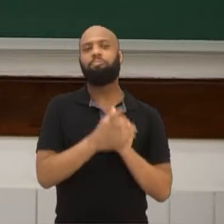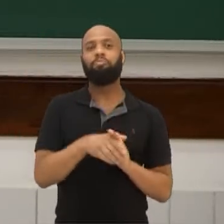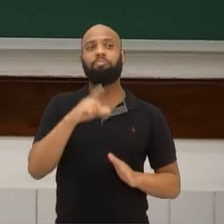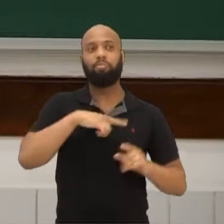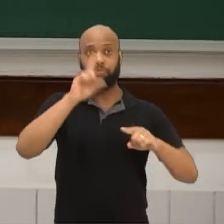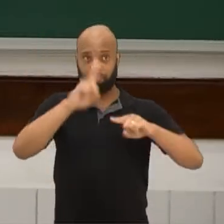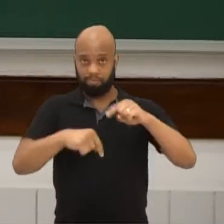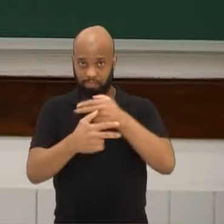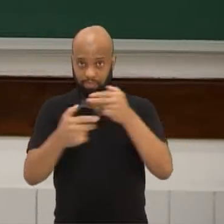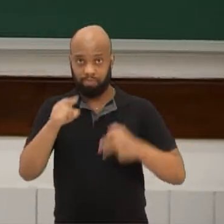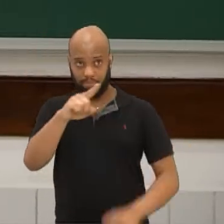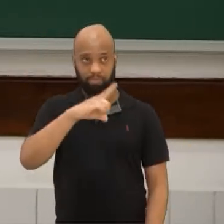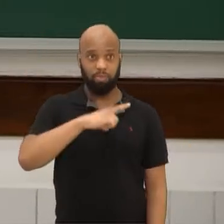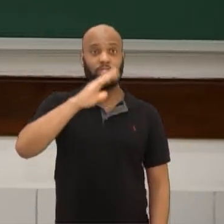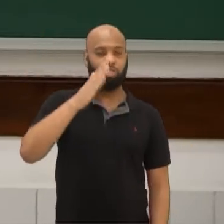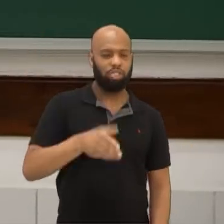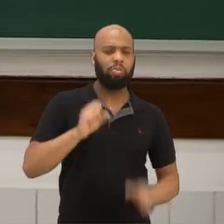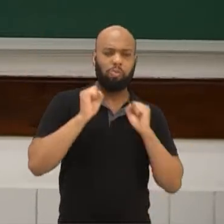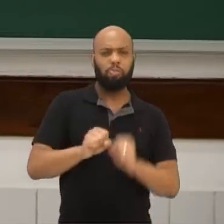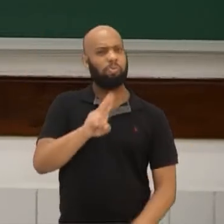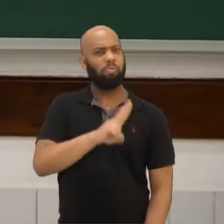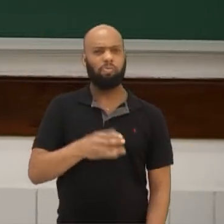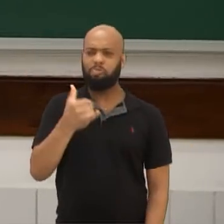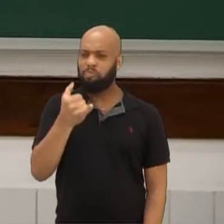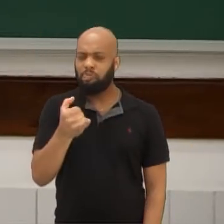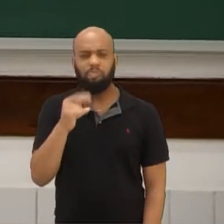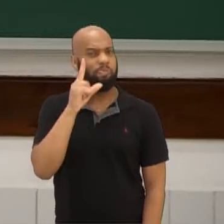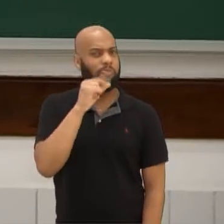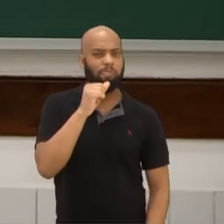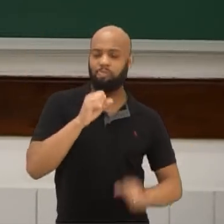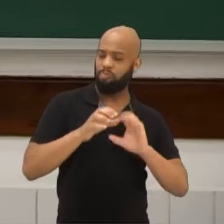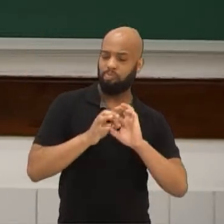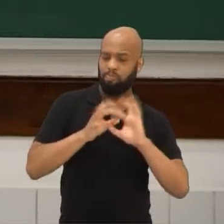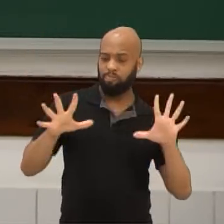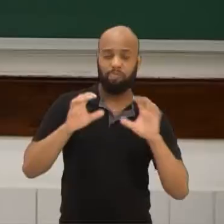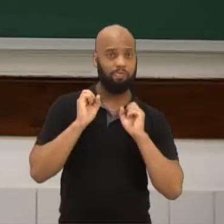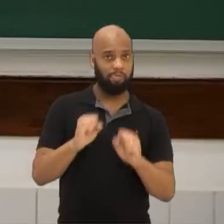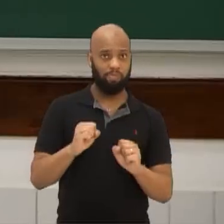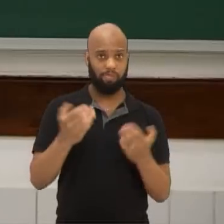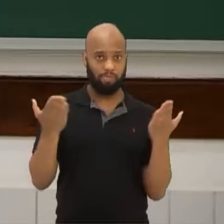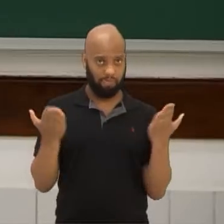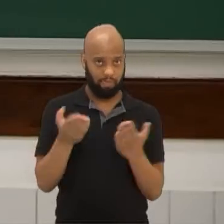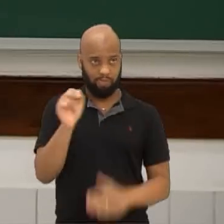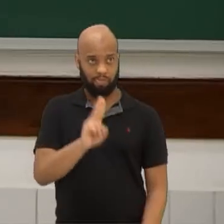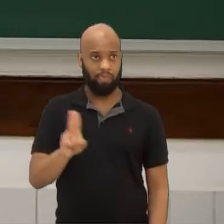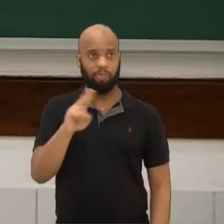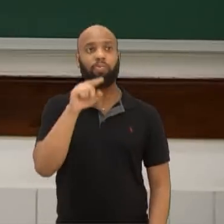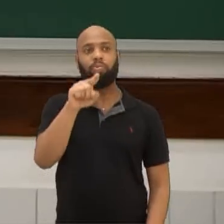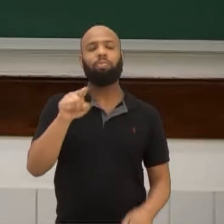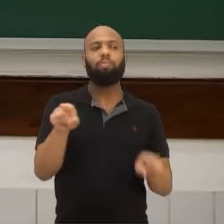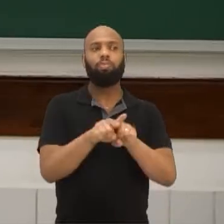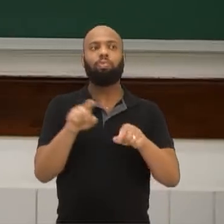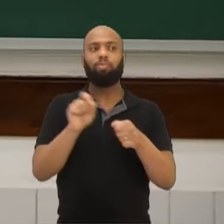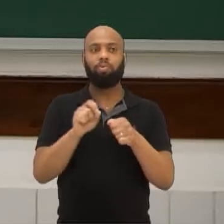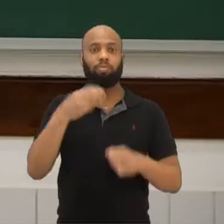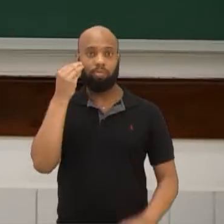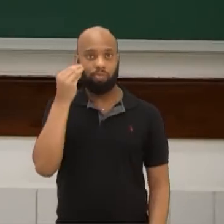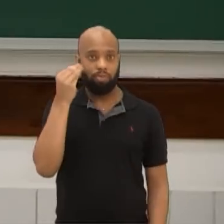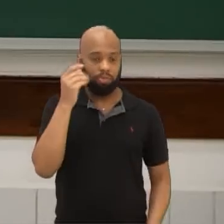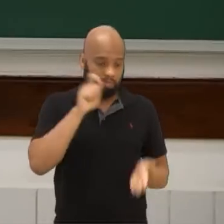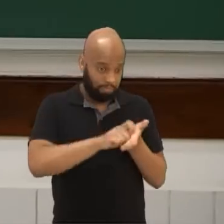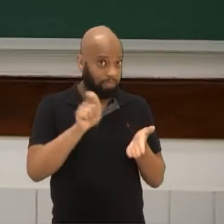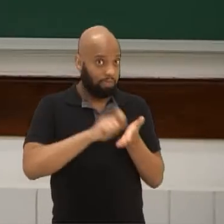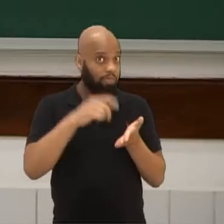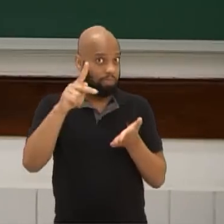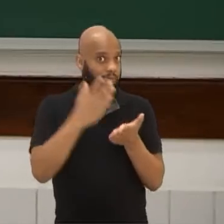uns materiais que vocês têm aí. Usem canetas ou lápis que vocês tiverem aí em mãos, certo? Para vocês fazerem esse teste e